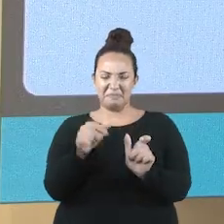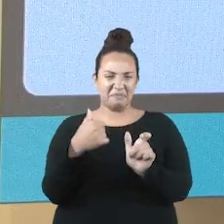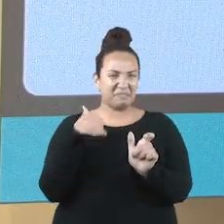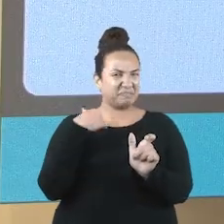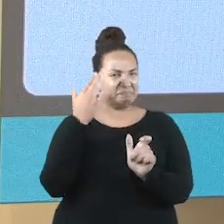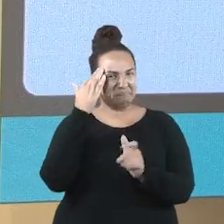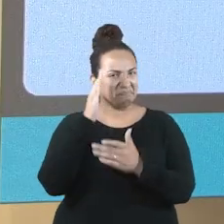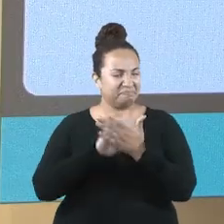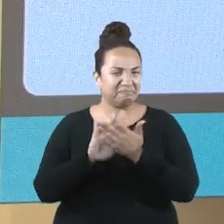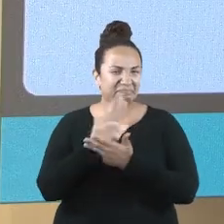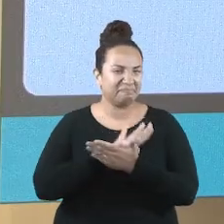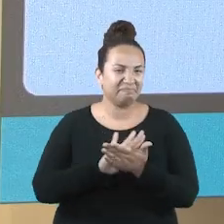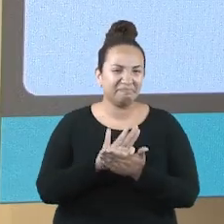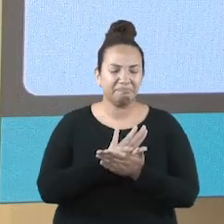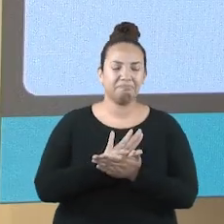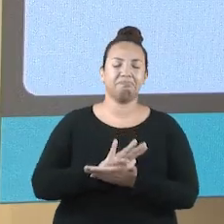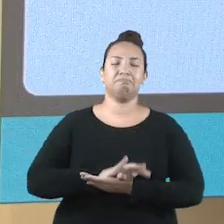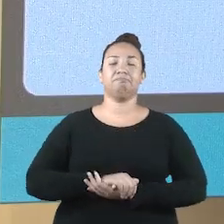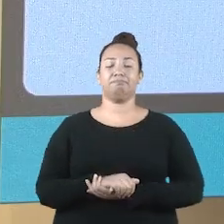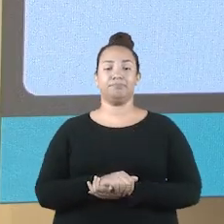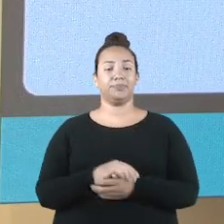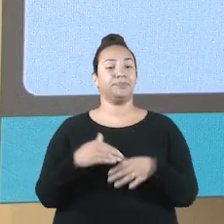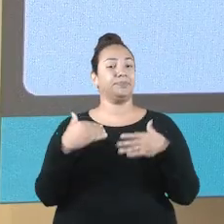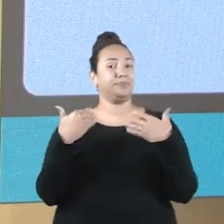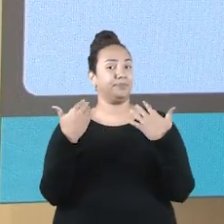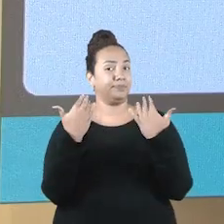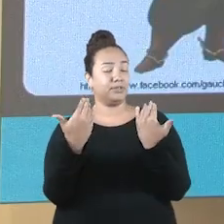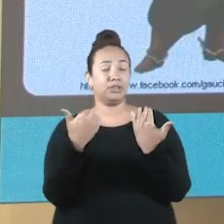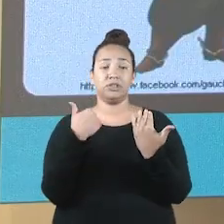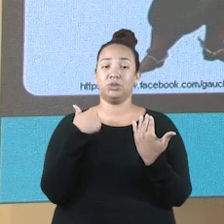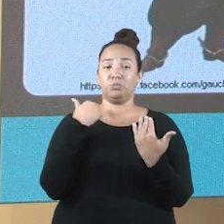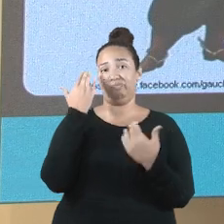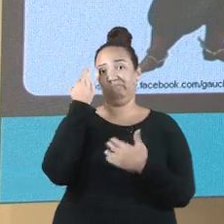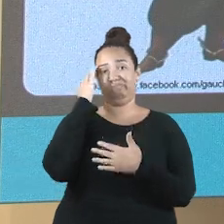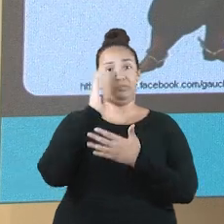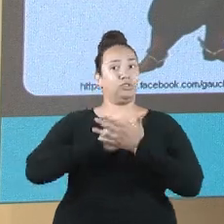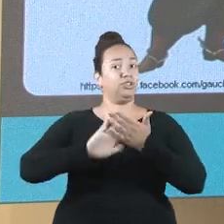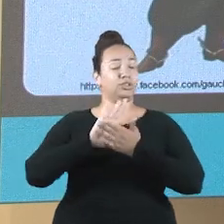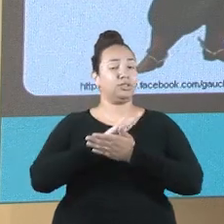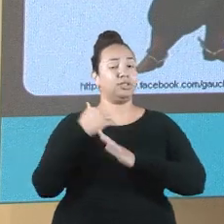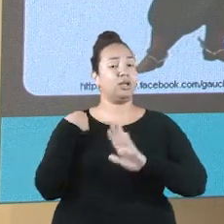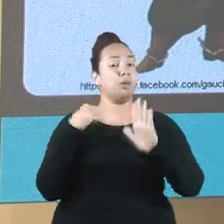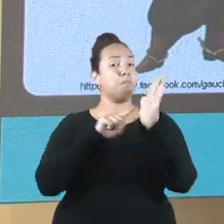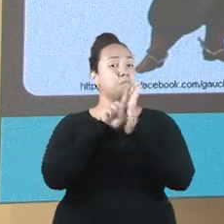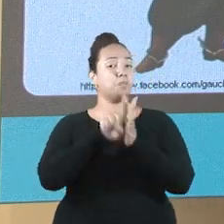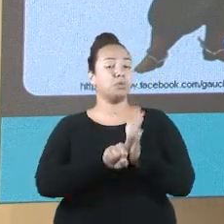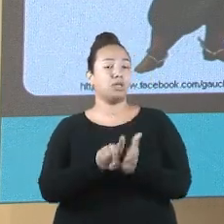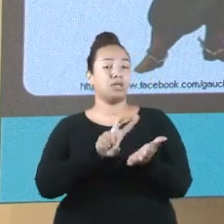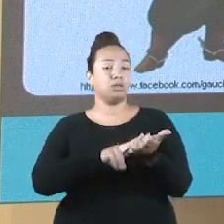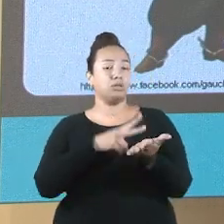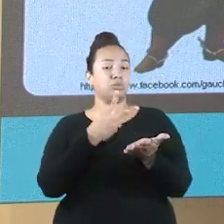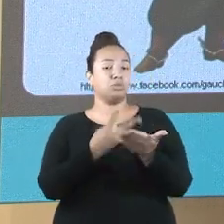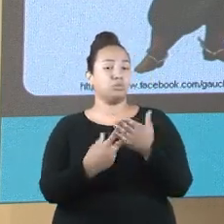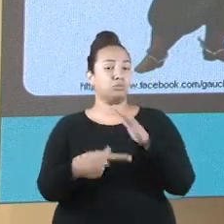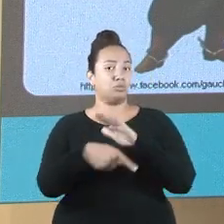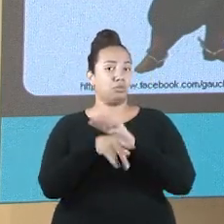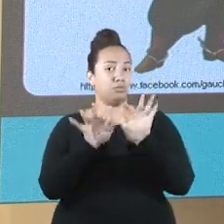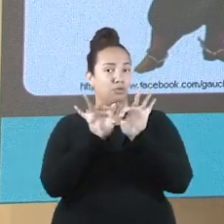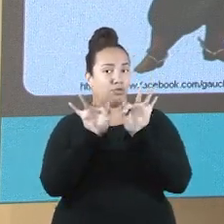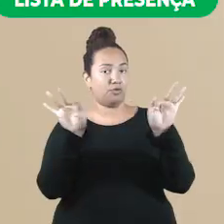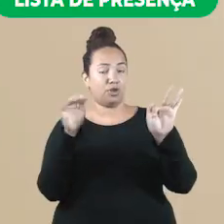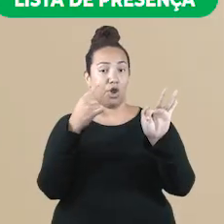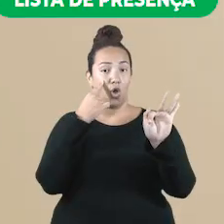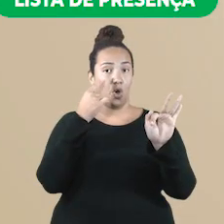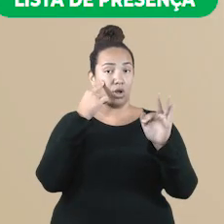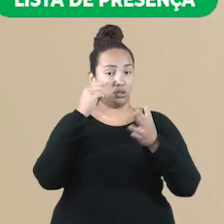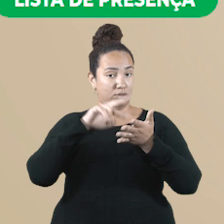Nossa, eu não consegui entender nada. E você? Bom, já que eu não consegui entender, eu pesquisei a tradução dessa